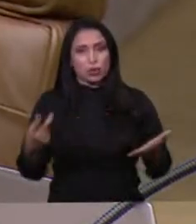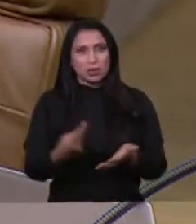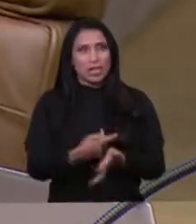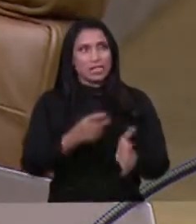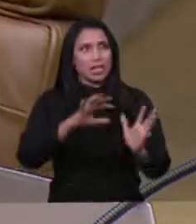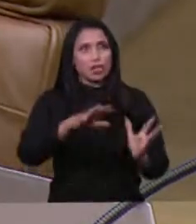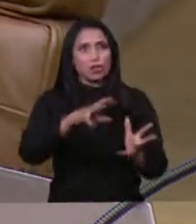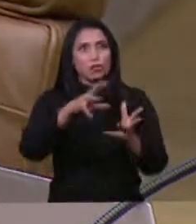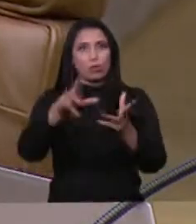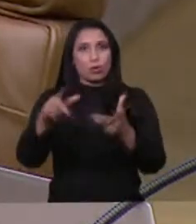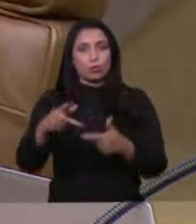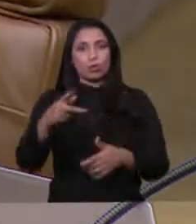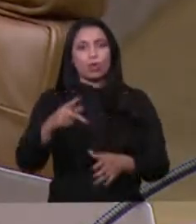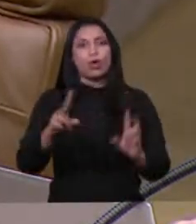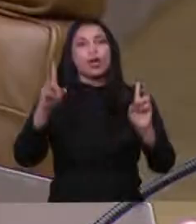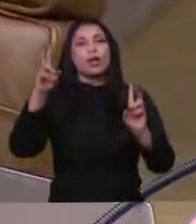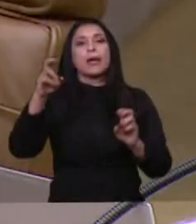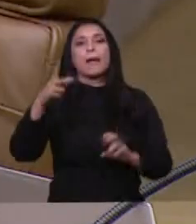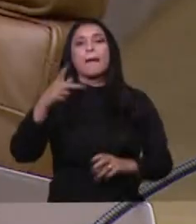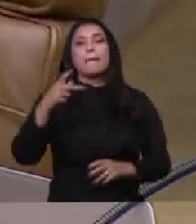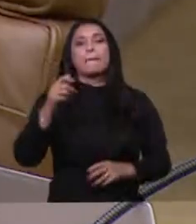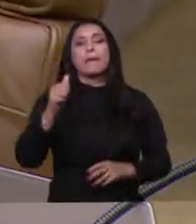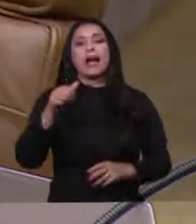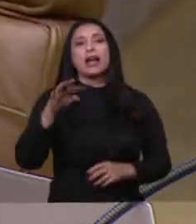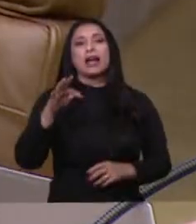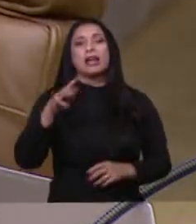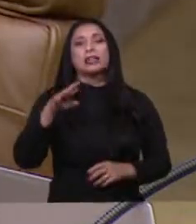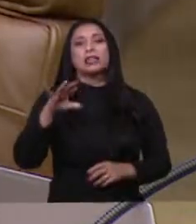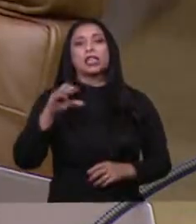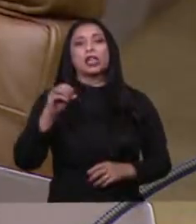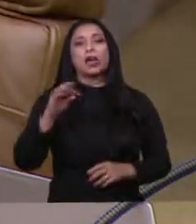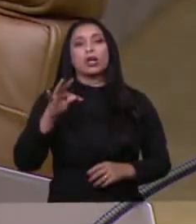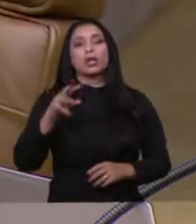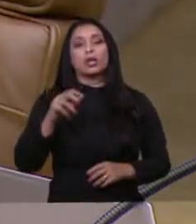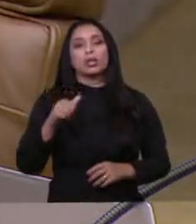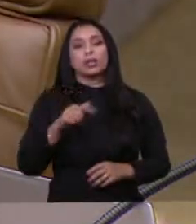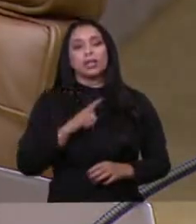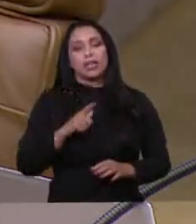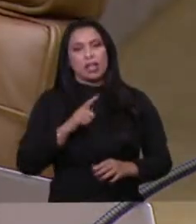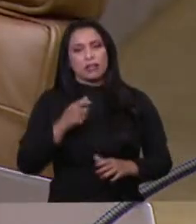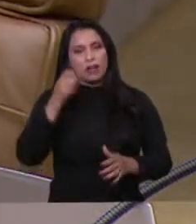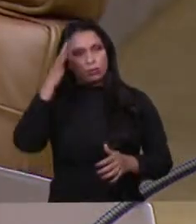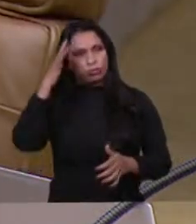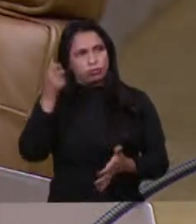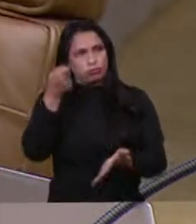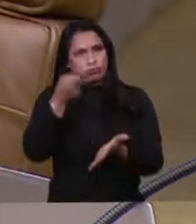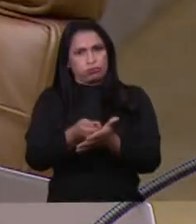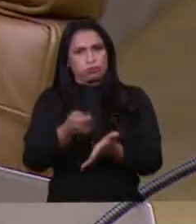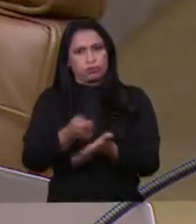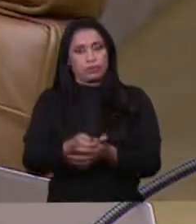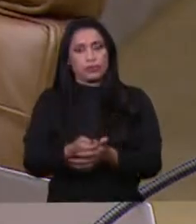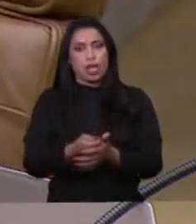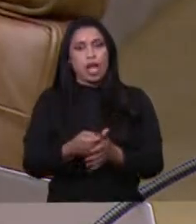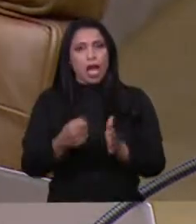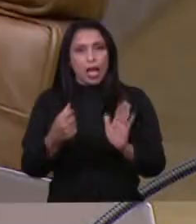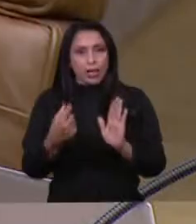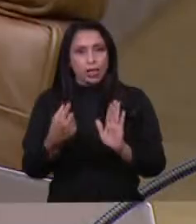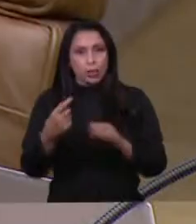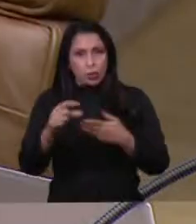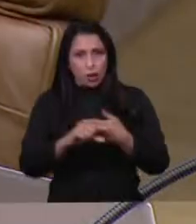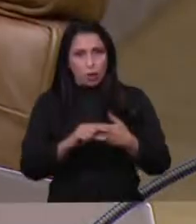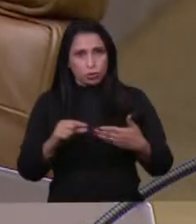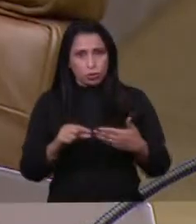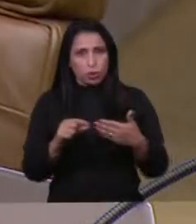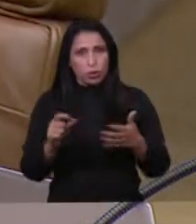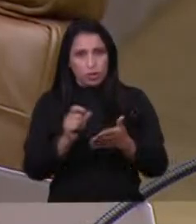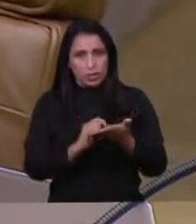que tentam implantar exatamente as tiranias. E numa citação que o autor faz do filme de Fritz Lang, O